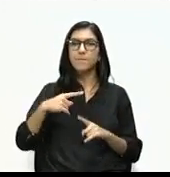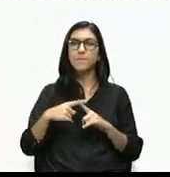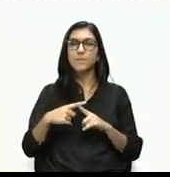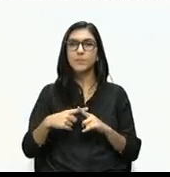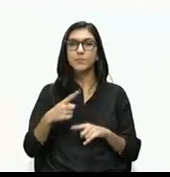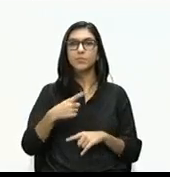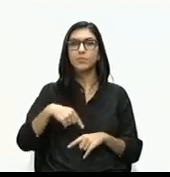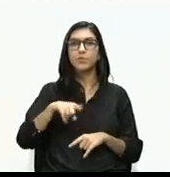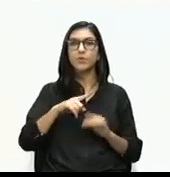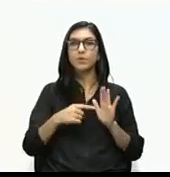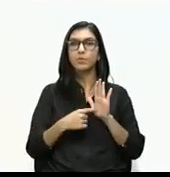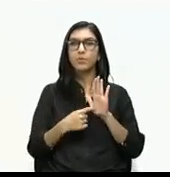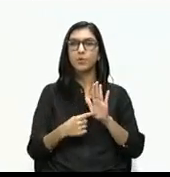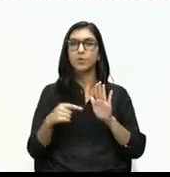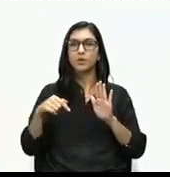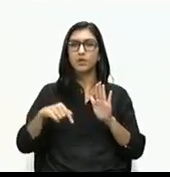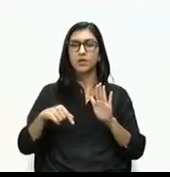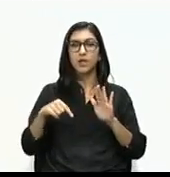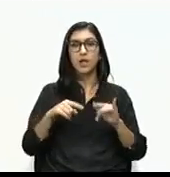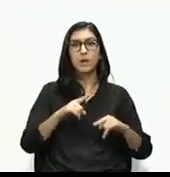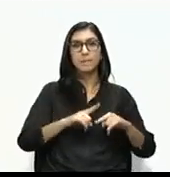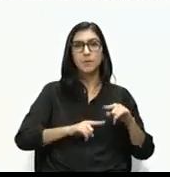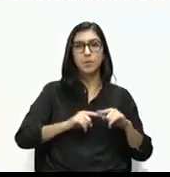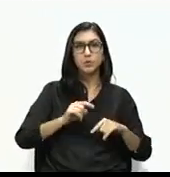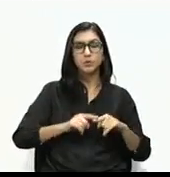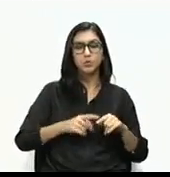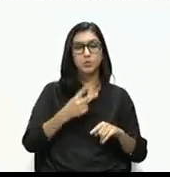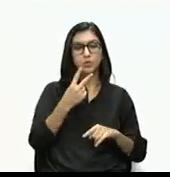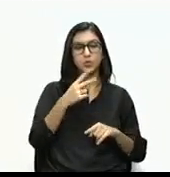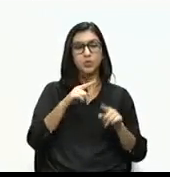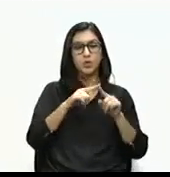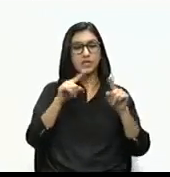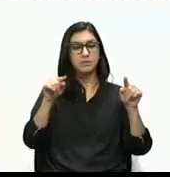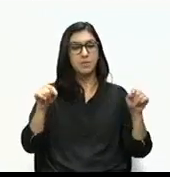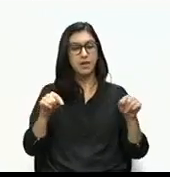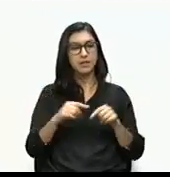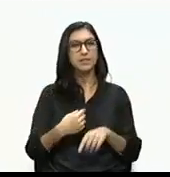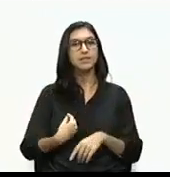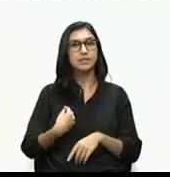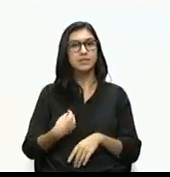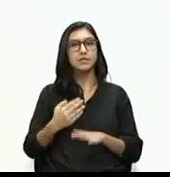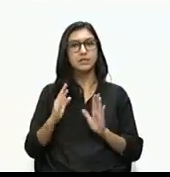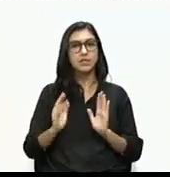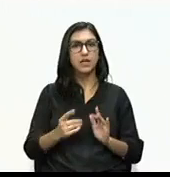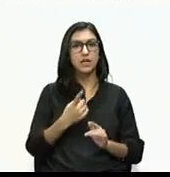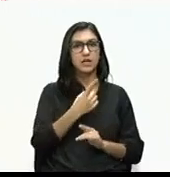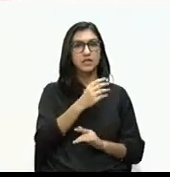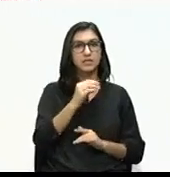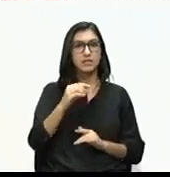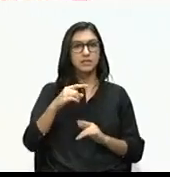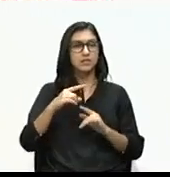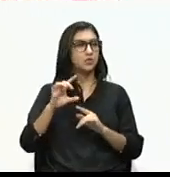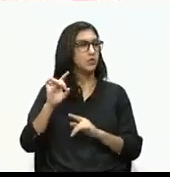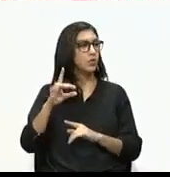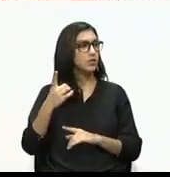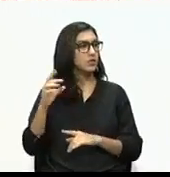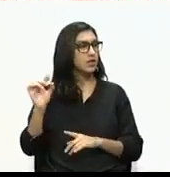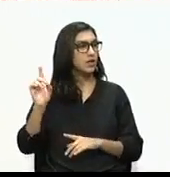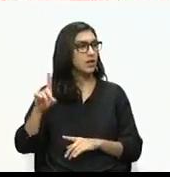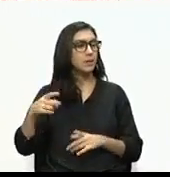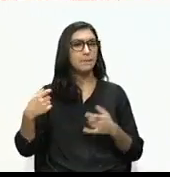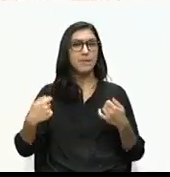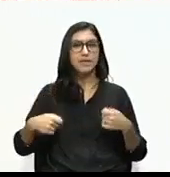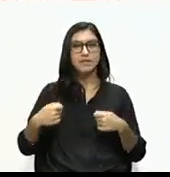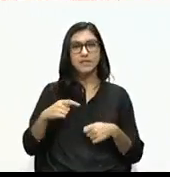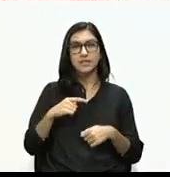nós destacamos aqui? Que o produto de duas matrizes existe, C e somente C, então uma condição aqui